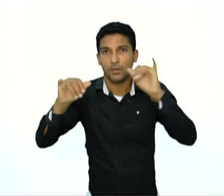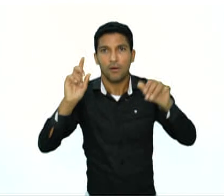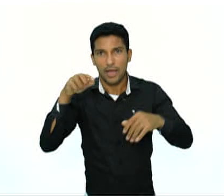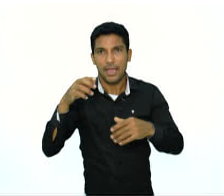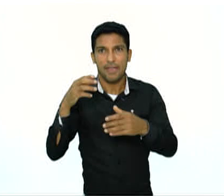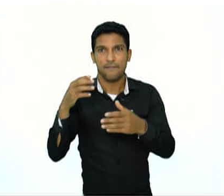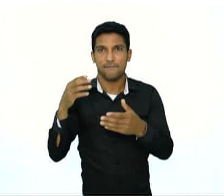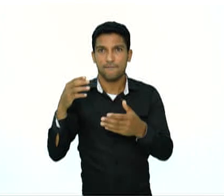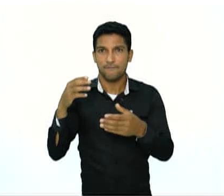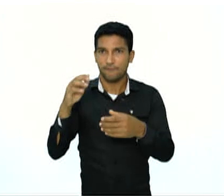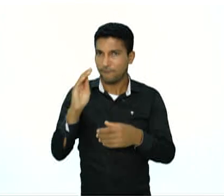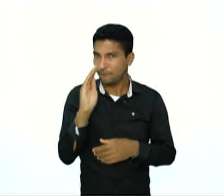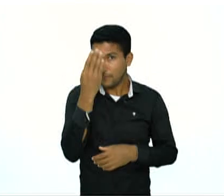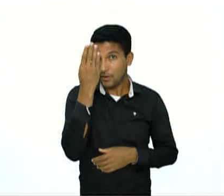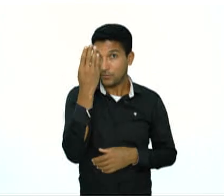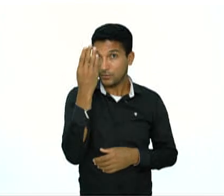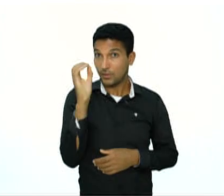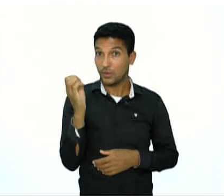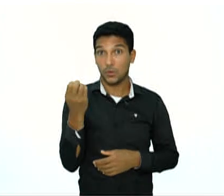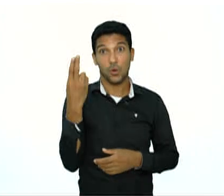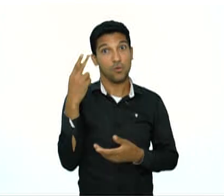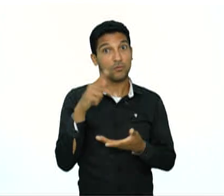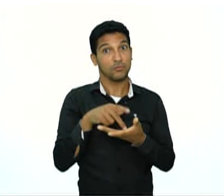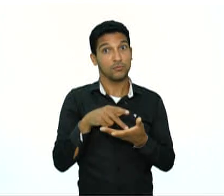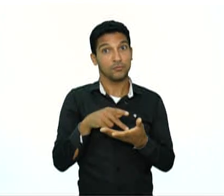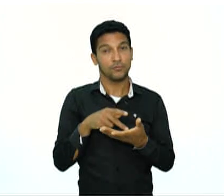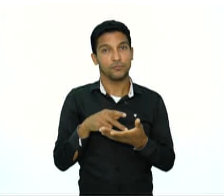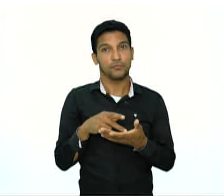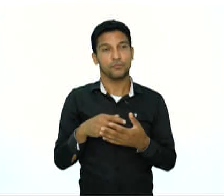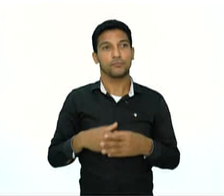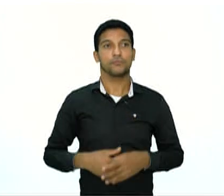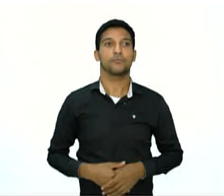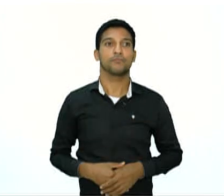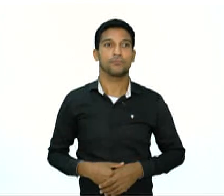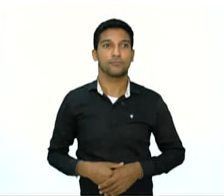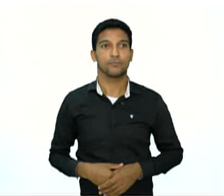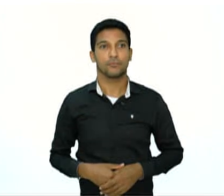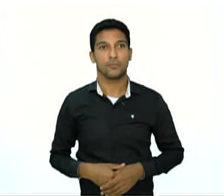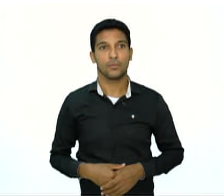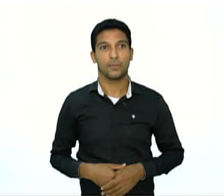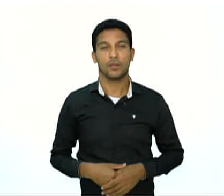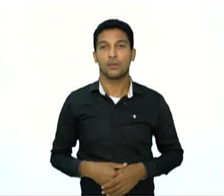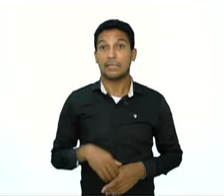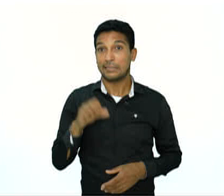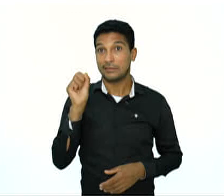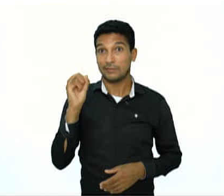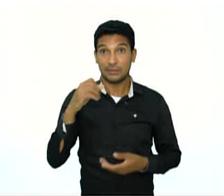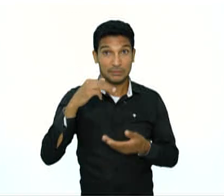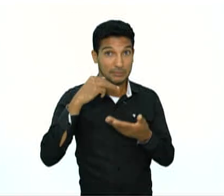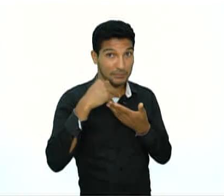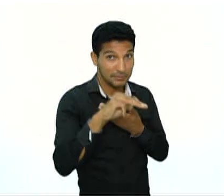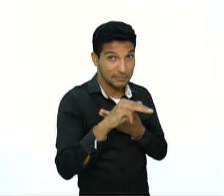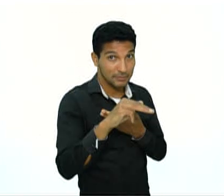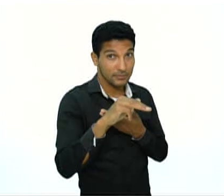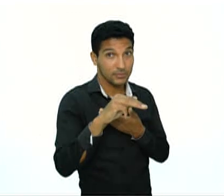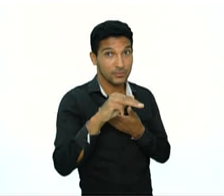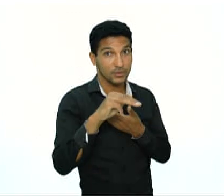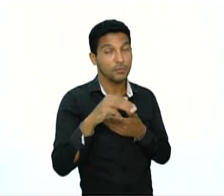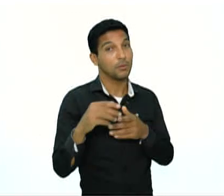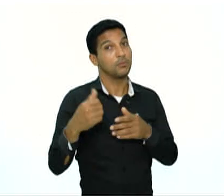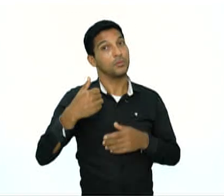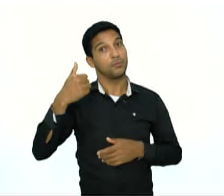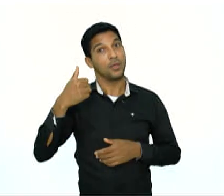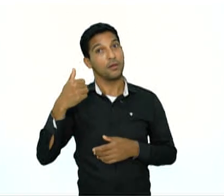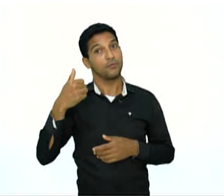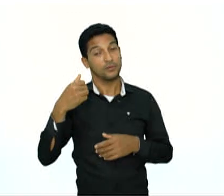seu celular e recebe uma notícia encaminhada por um amigo ou parente. Ela confirma completamente suas convicções ou então causa muita surpresa